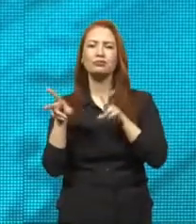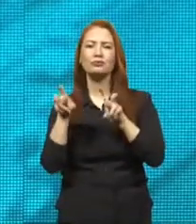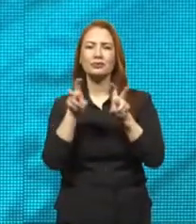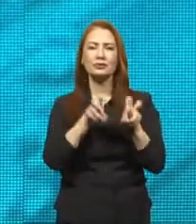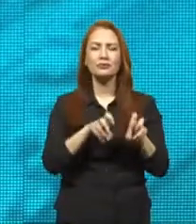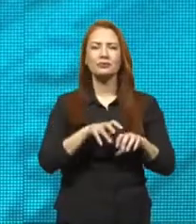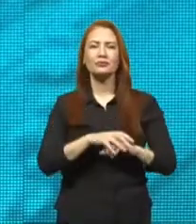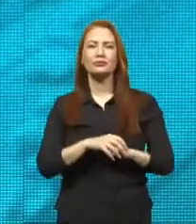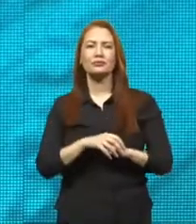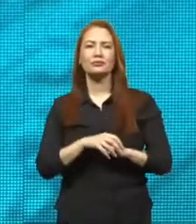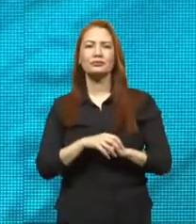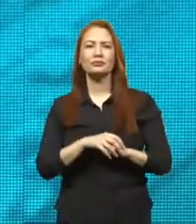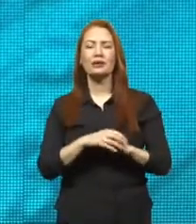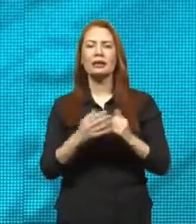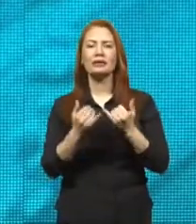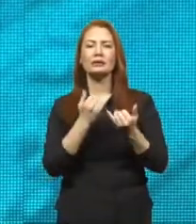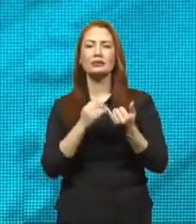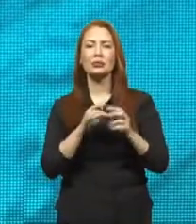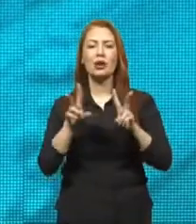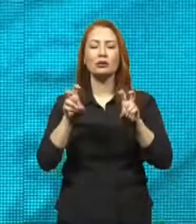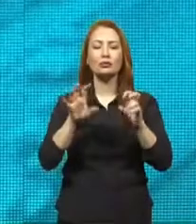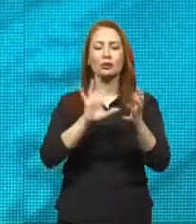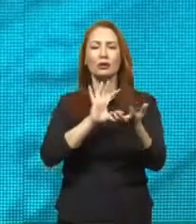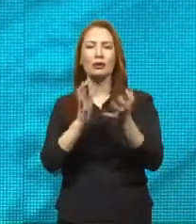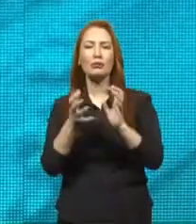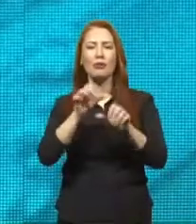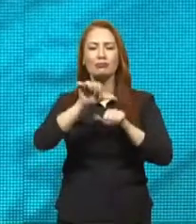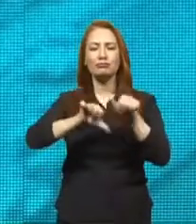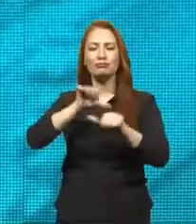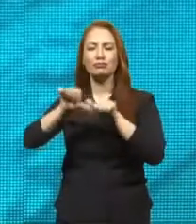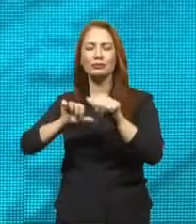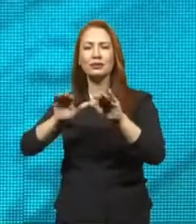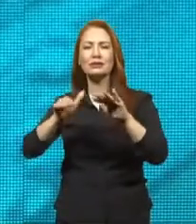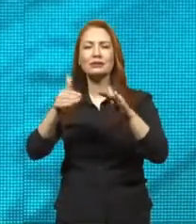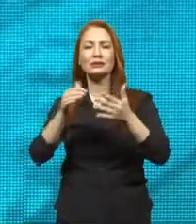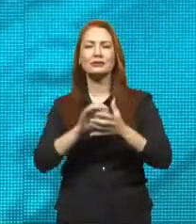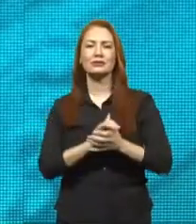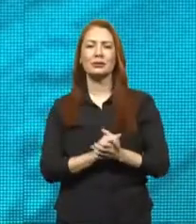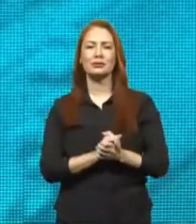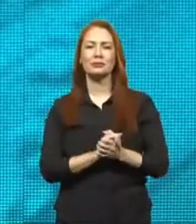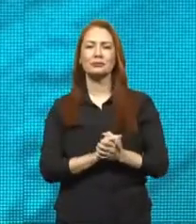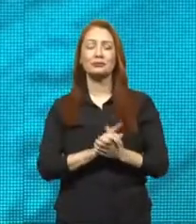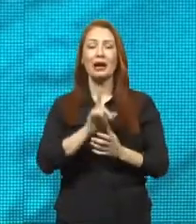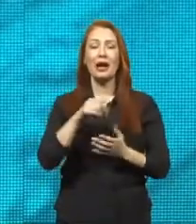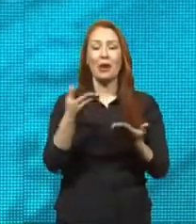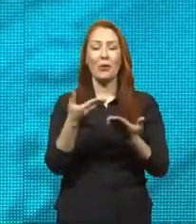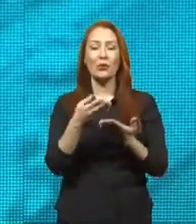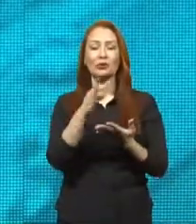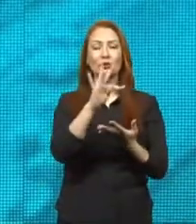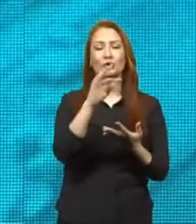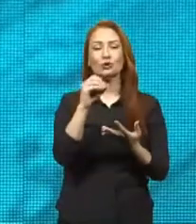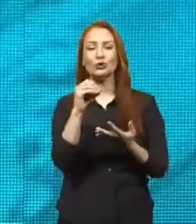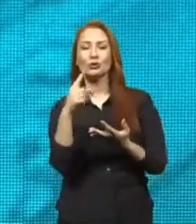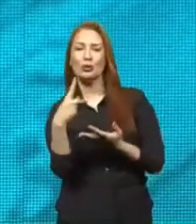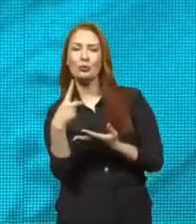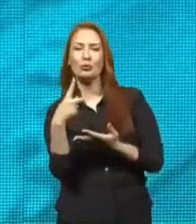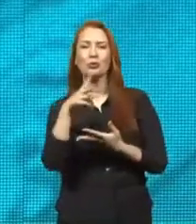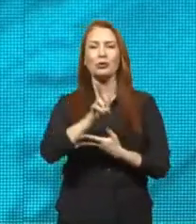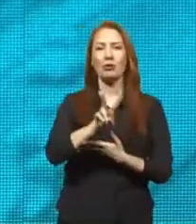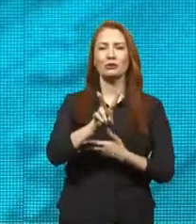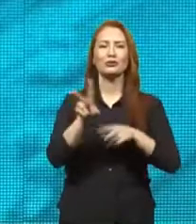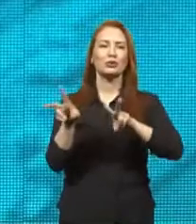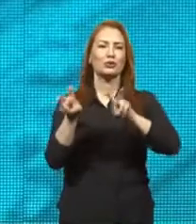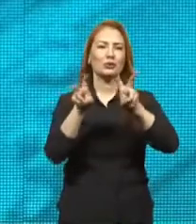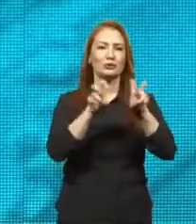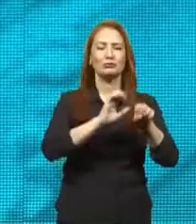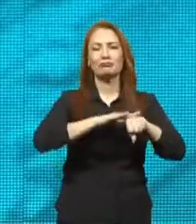questões das mudanças climáticas. Essas duas coisas estão super, né, no top 2 aí do mercado corporativo hoje em dia.